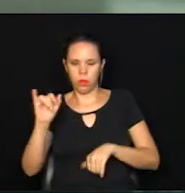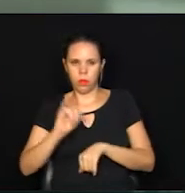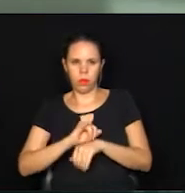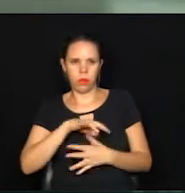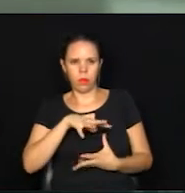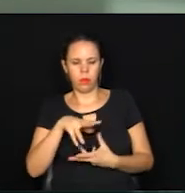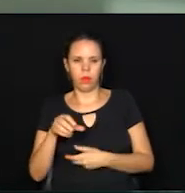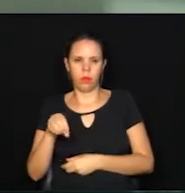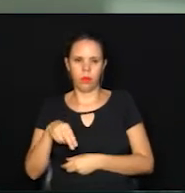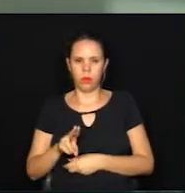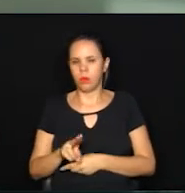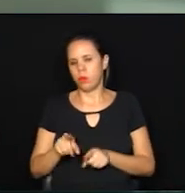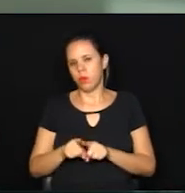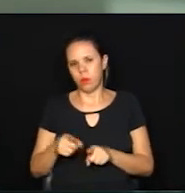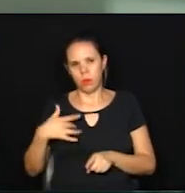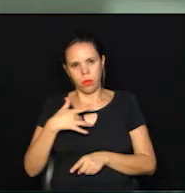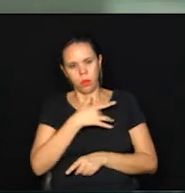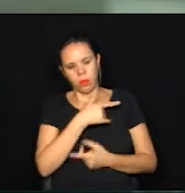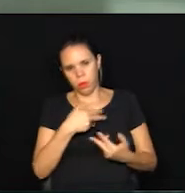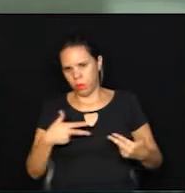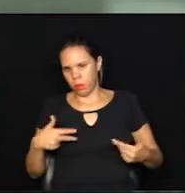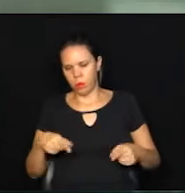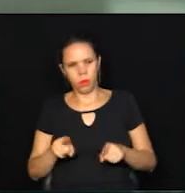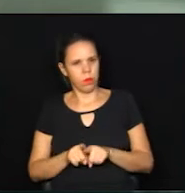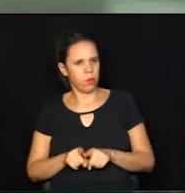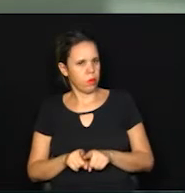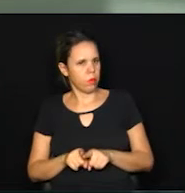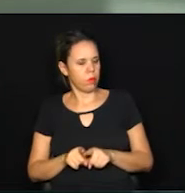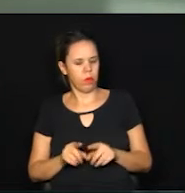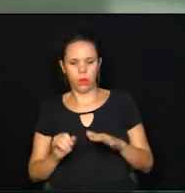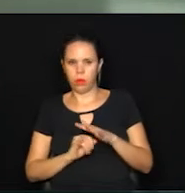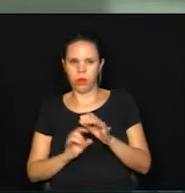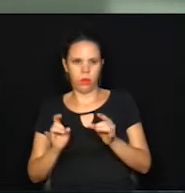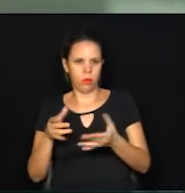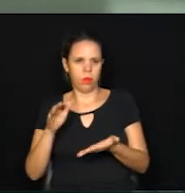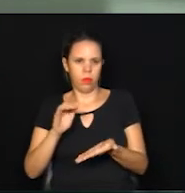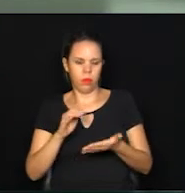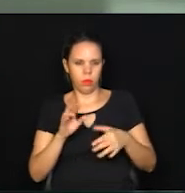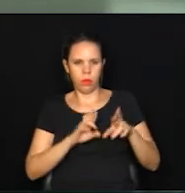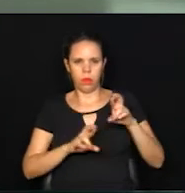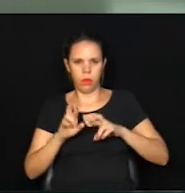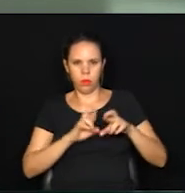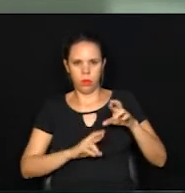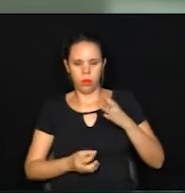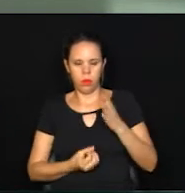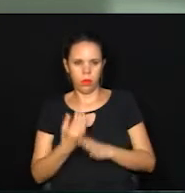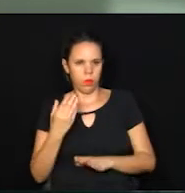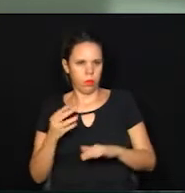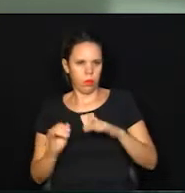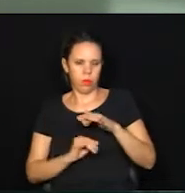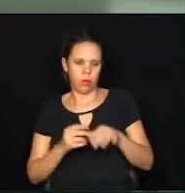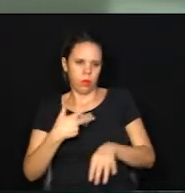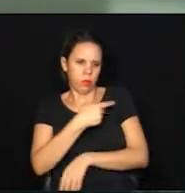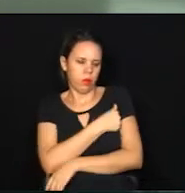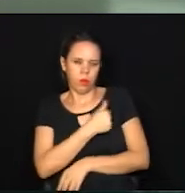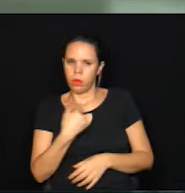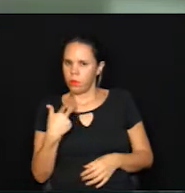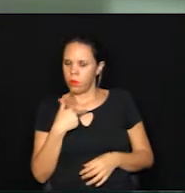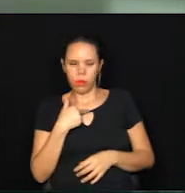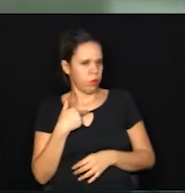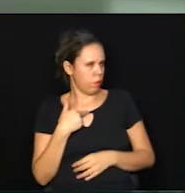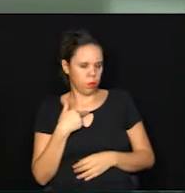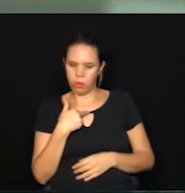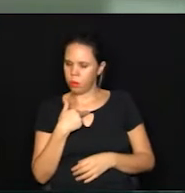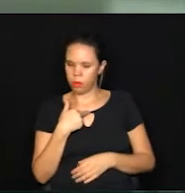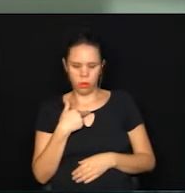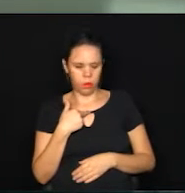da Saúde, envolvendo a ONU, envolvendo o consórcio de vacinas que foi criado. Nós não